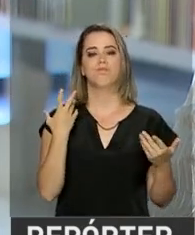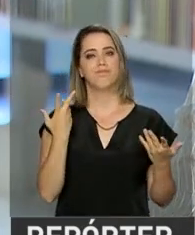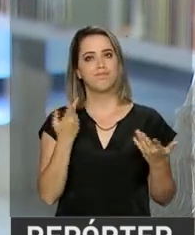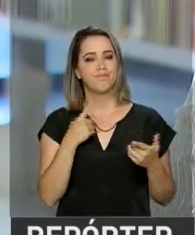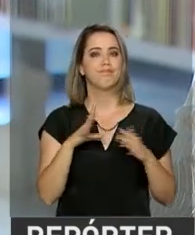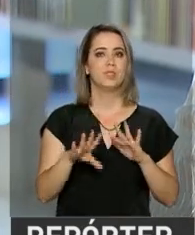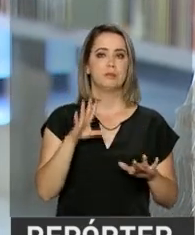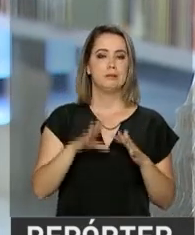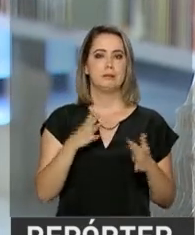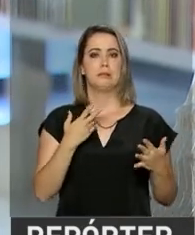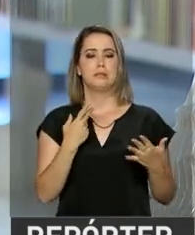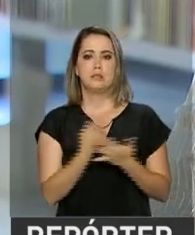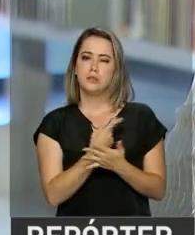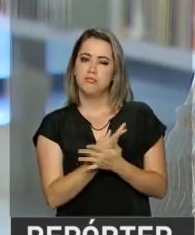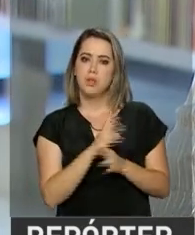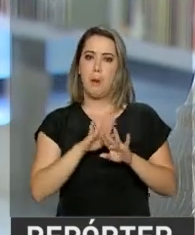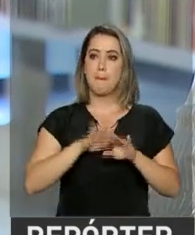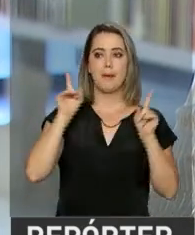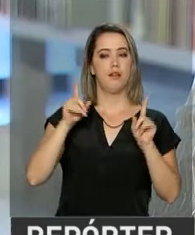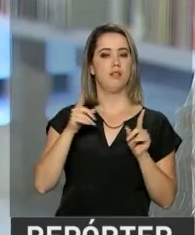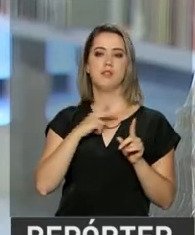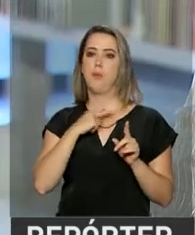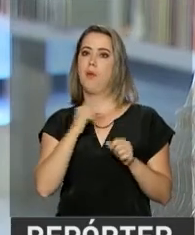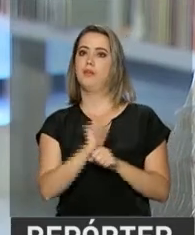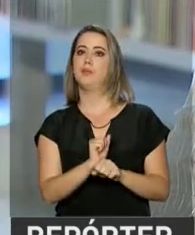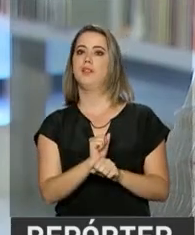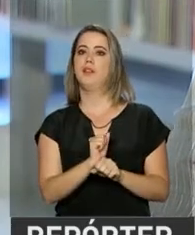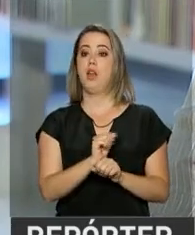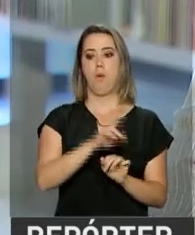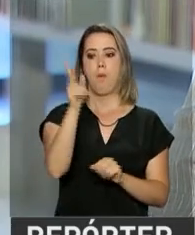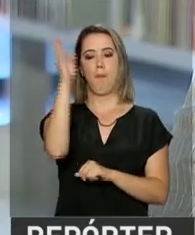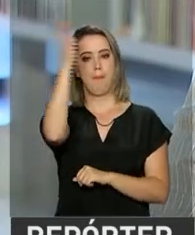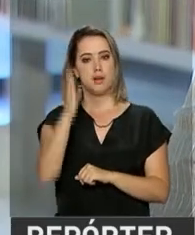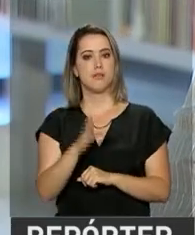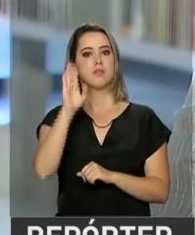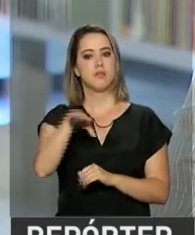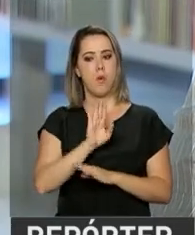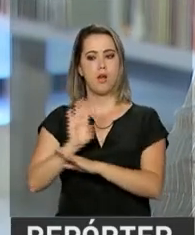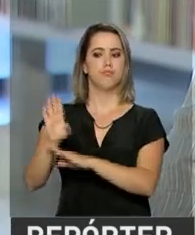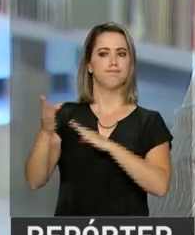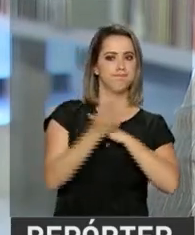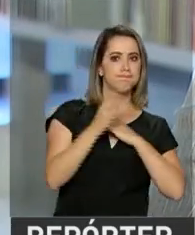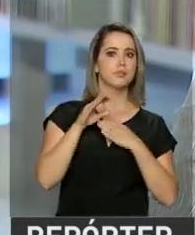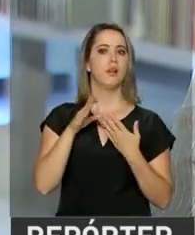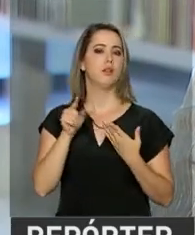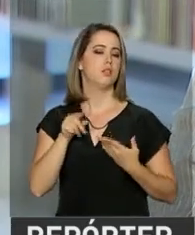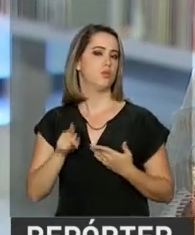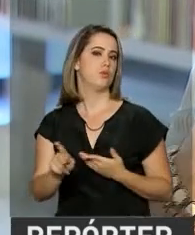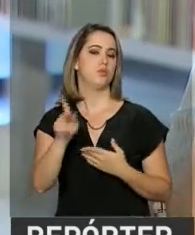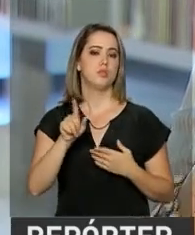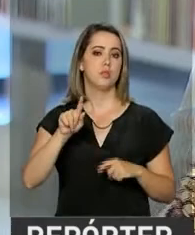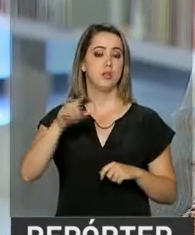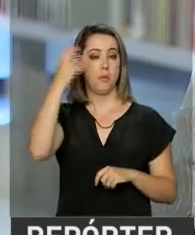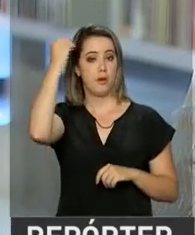certa atribulação, mas isso não impede que o Brasil seja um ente cooperativo em âmbito multilateral. Então, a sinalização